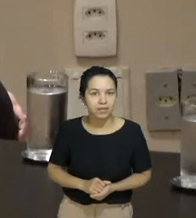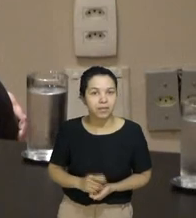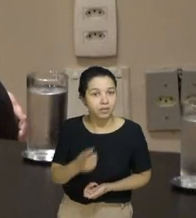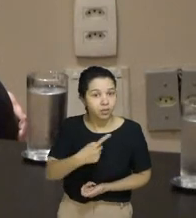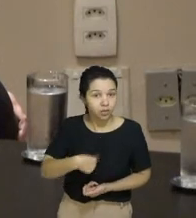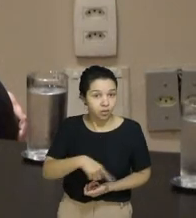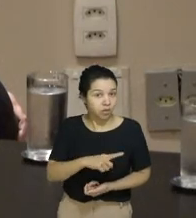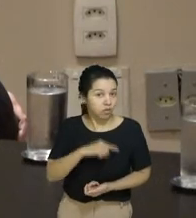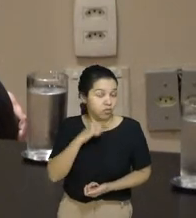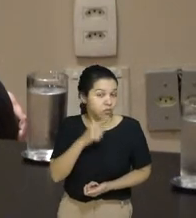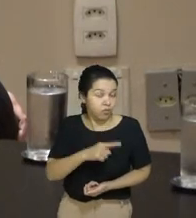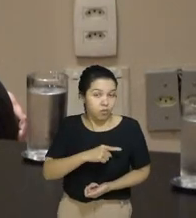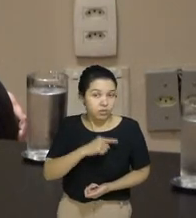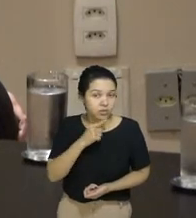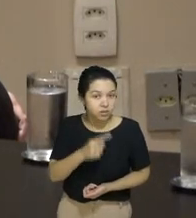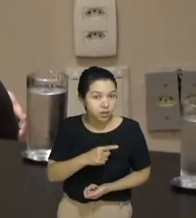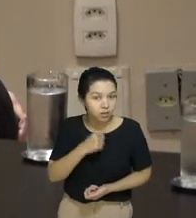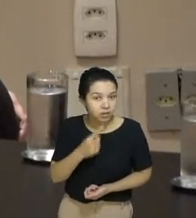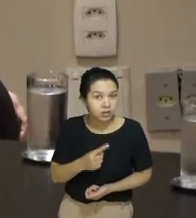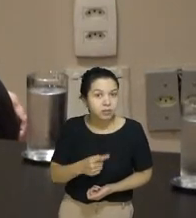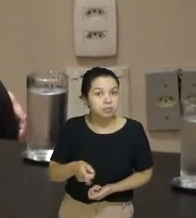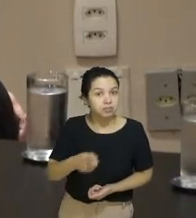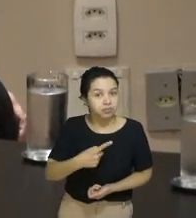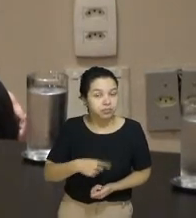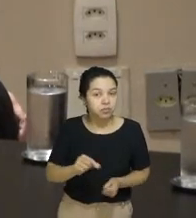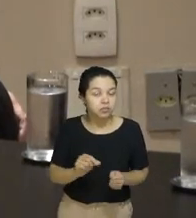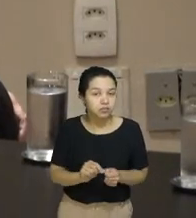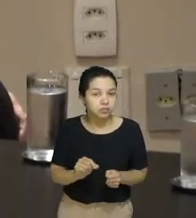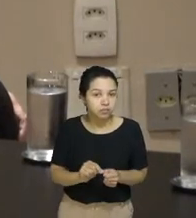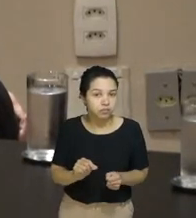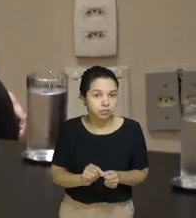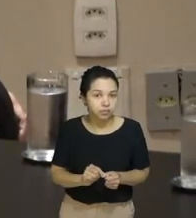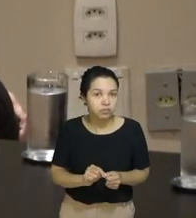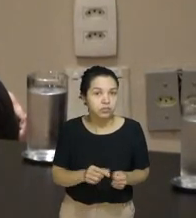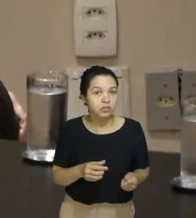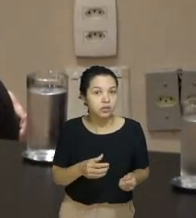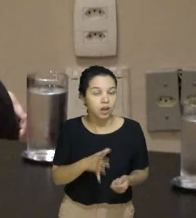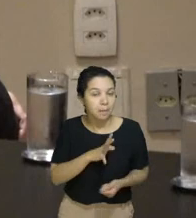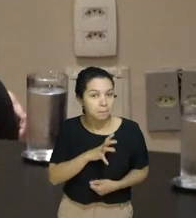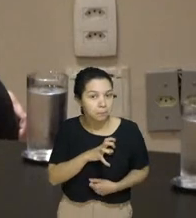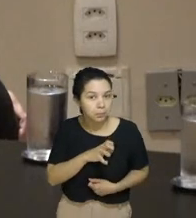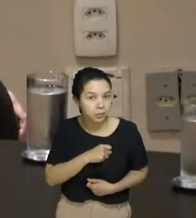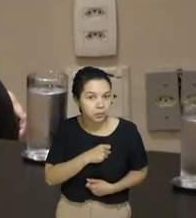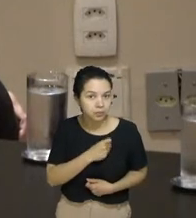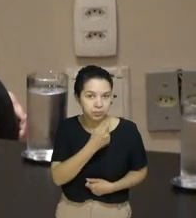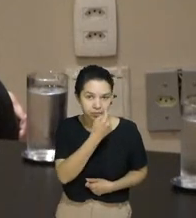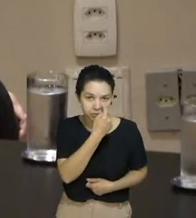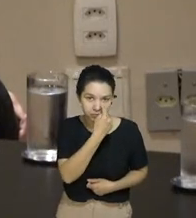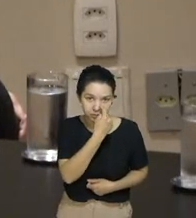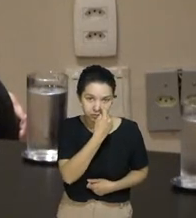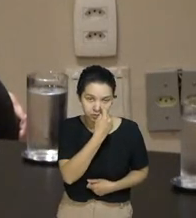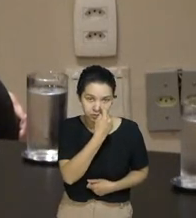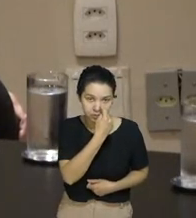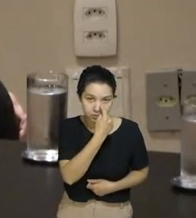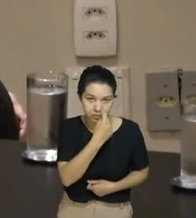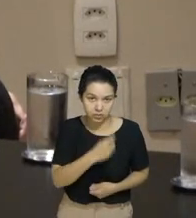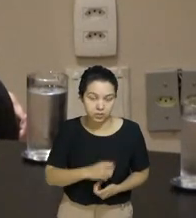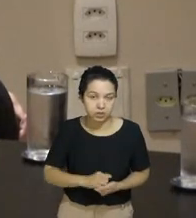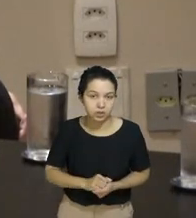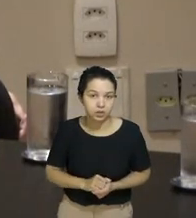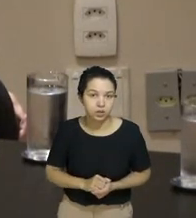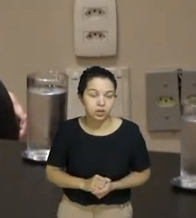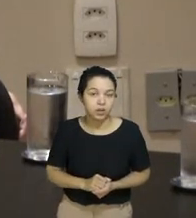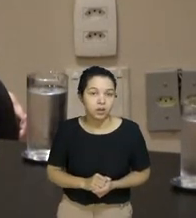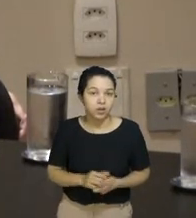não dá conta. Mas a gente faz o que a gente faz com muito amor. Isso eu posso falar como parte de uma equipe